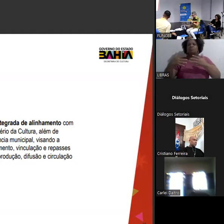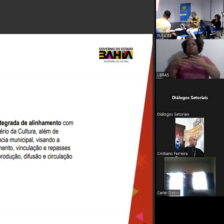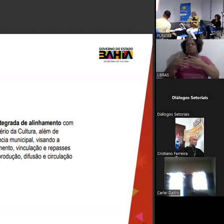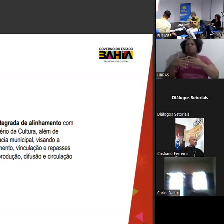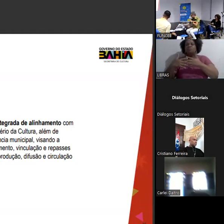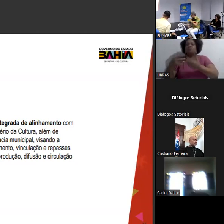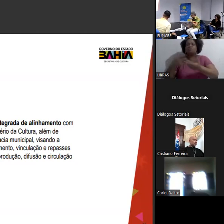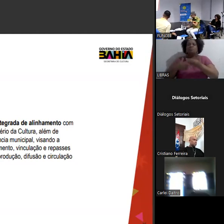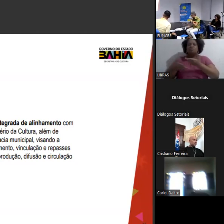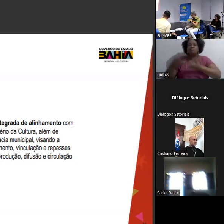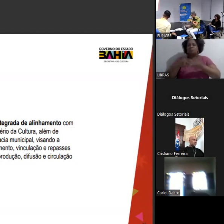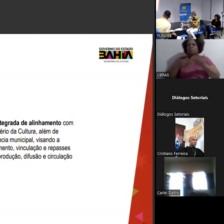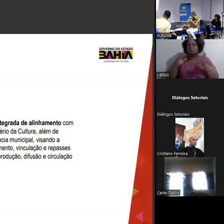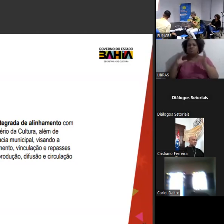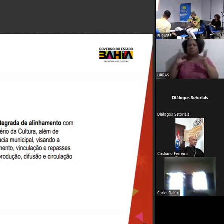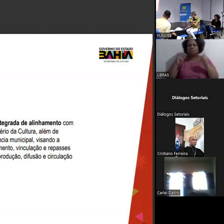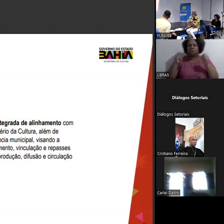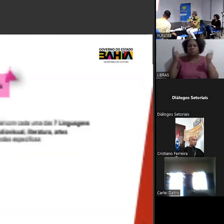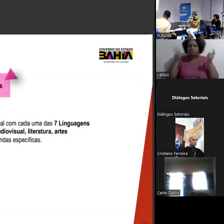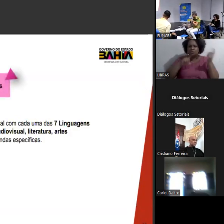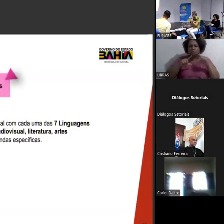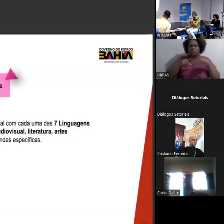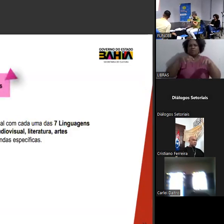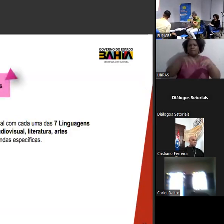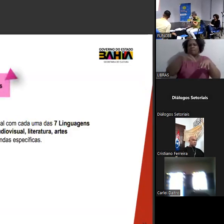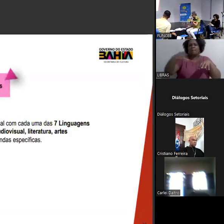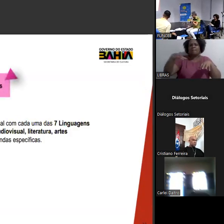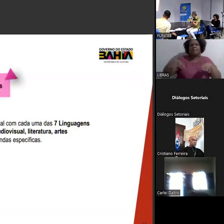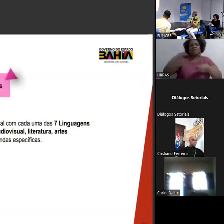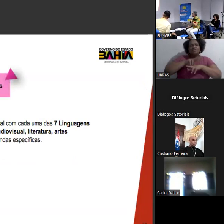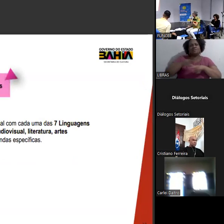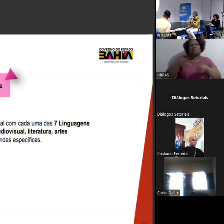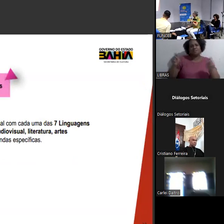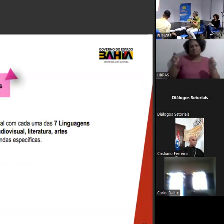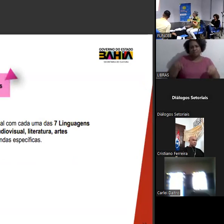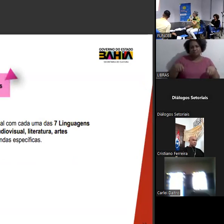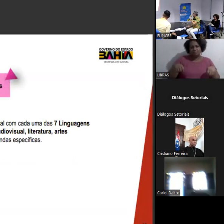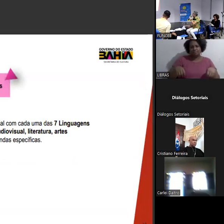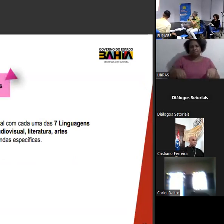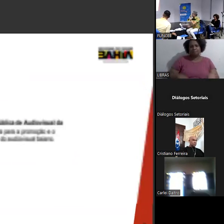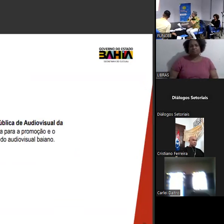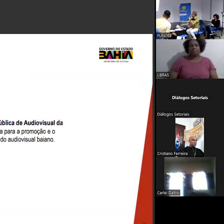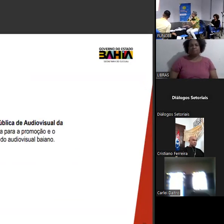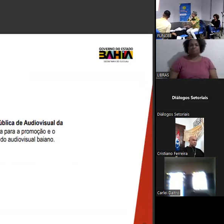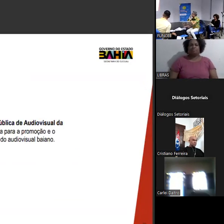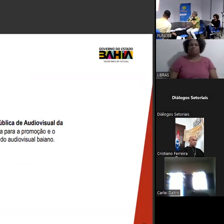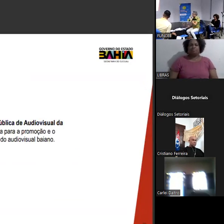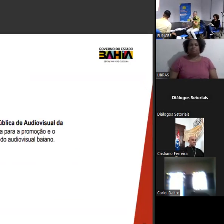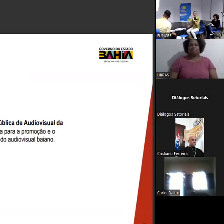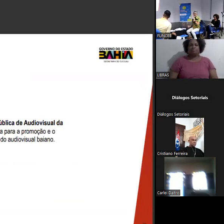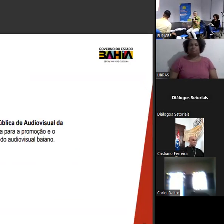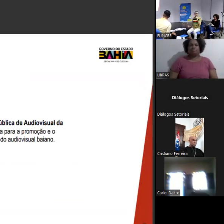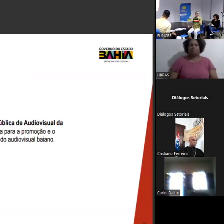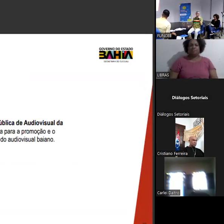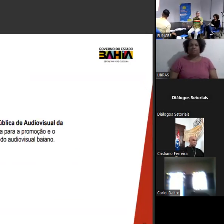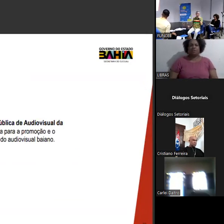for possível entre as mais diferentes esferas de gestão. Do ponto de vista da política para as artes, nós temos a